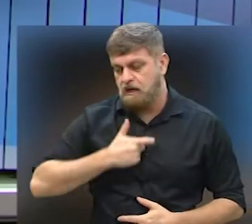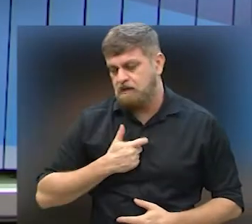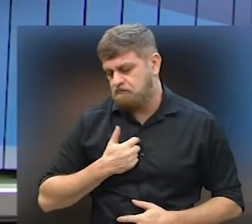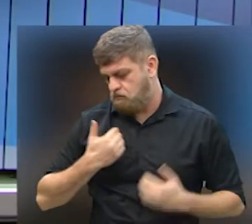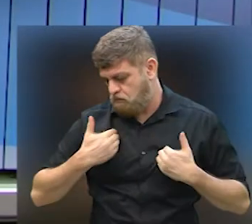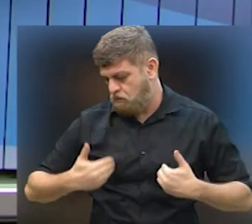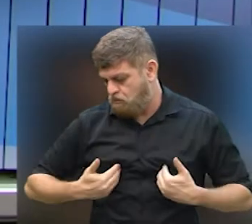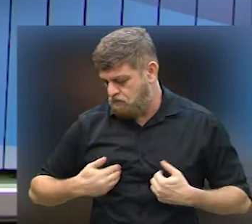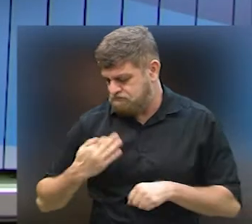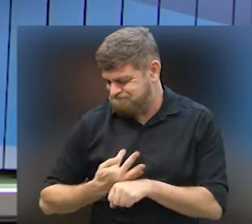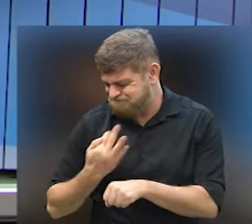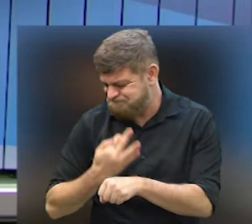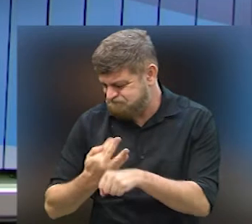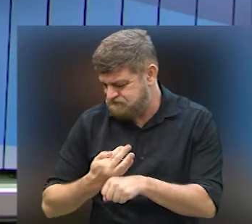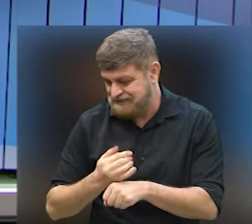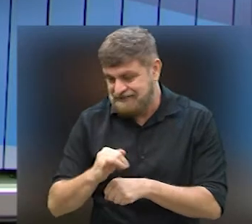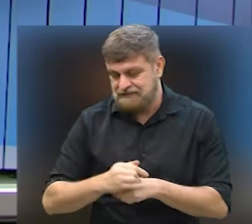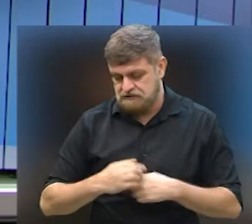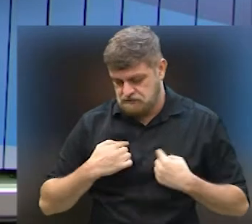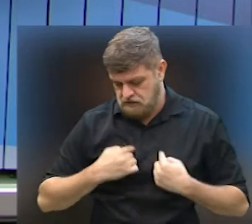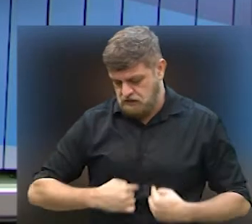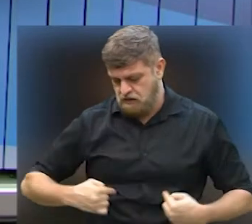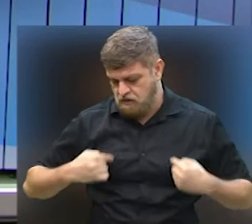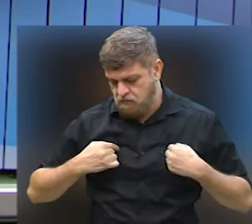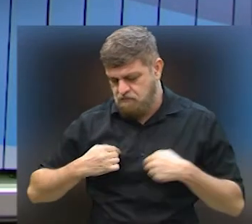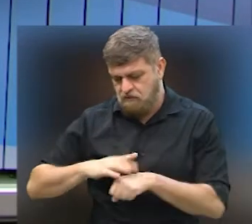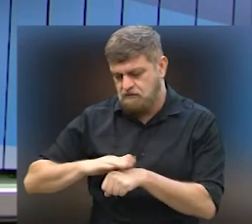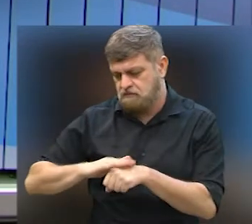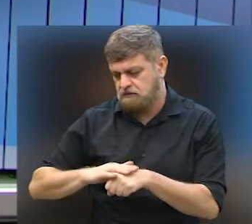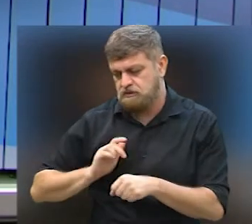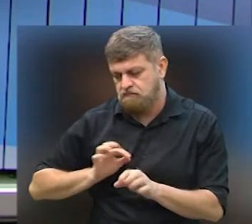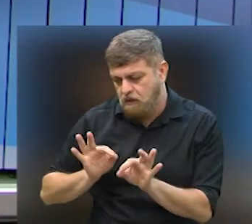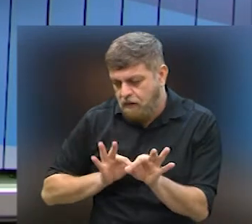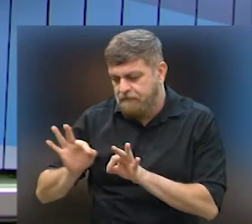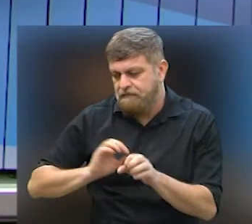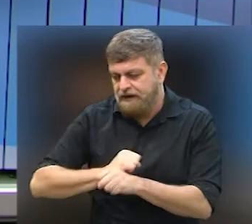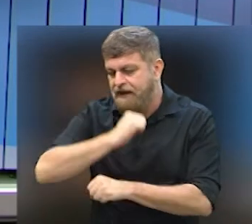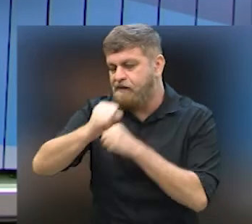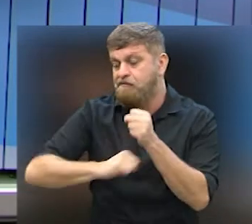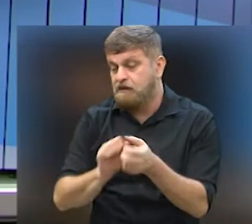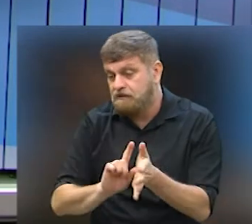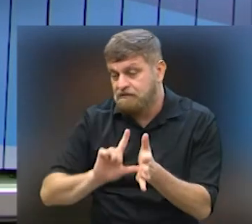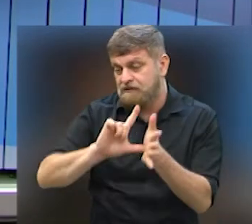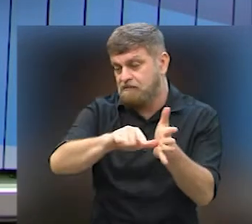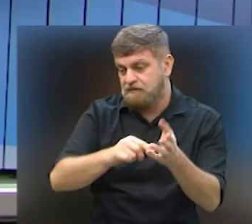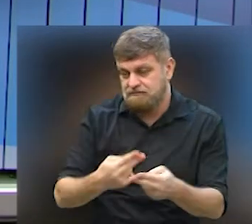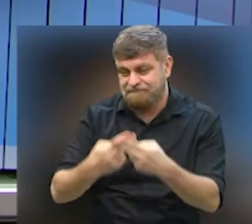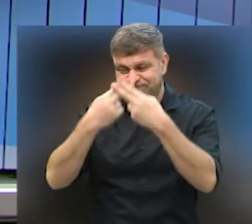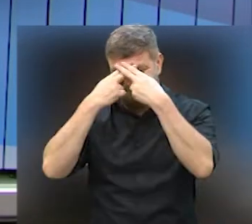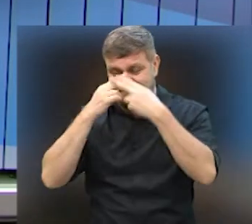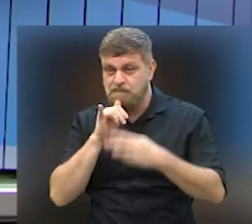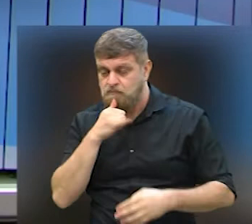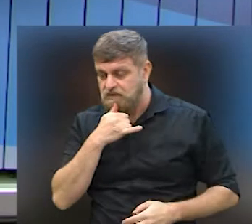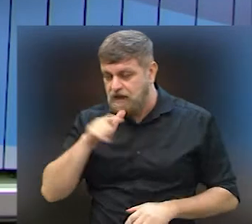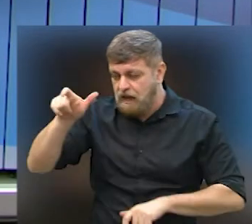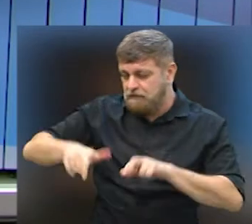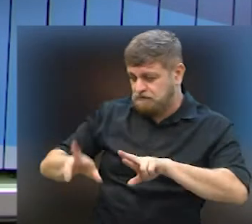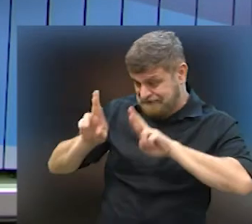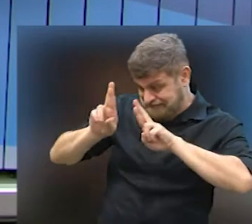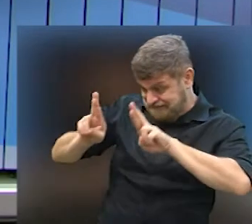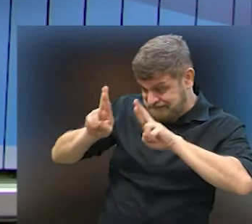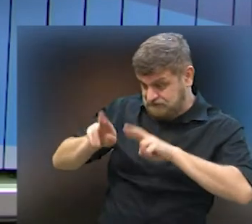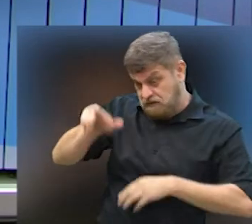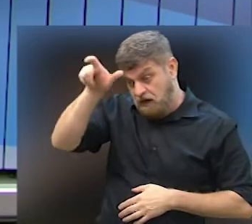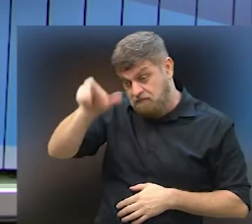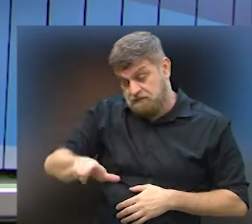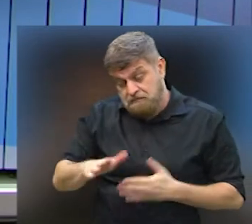meu limite do meu corpo. Se eu tiver com um edema, eu vou me preparar para o ano que vem. Claro que é frustrante, que é triste, acho que muita gente torcendo por você, você